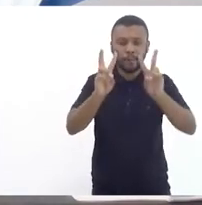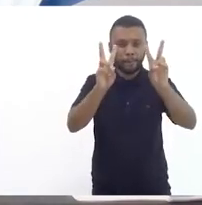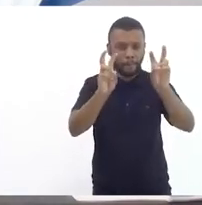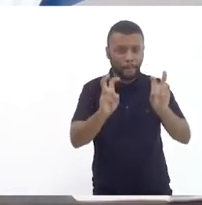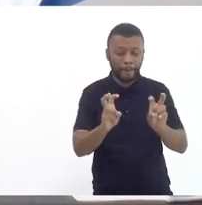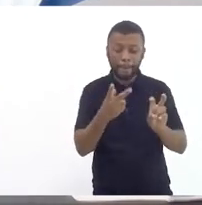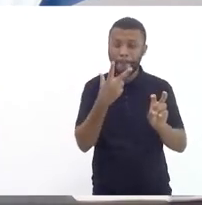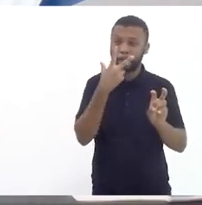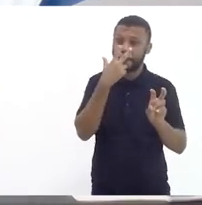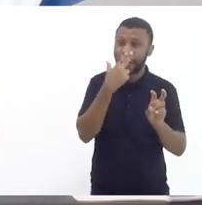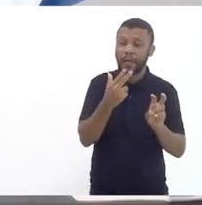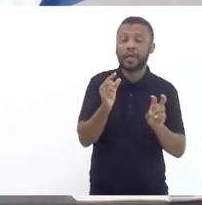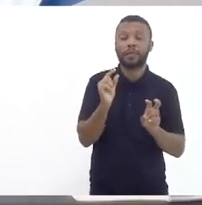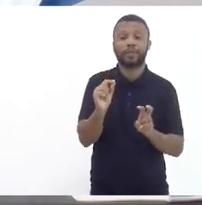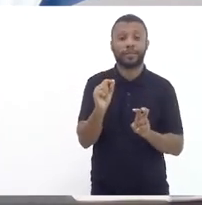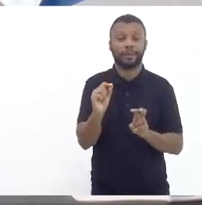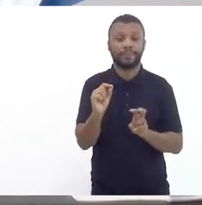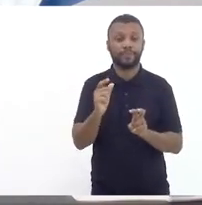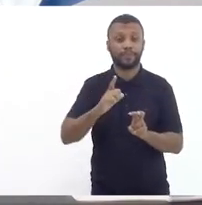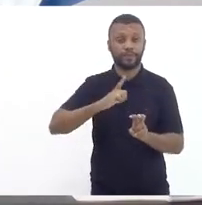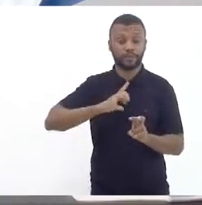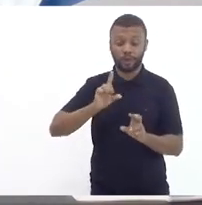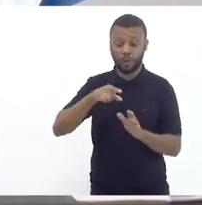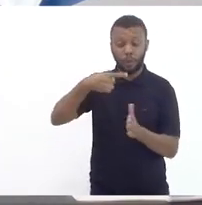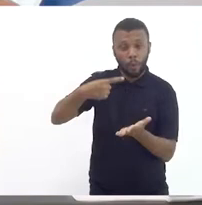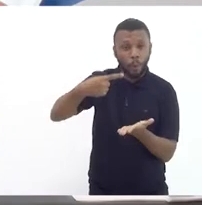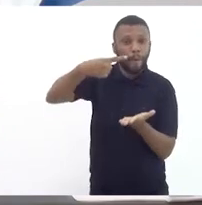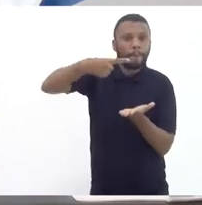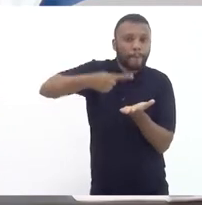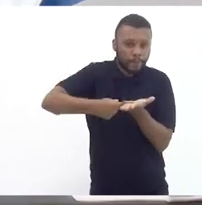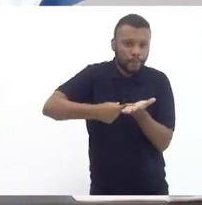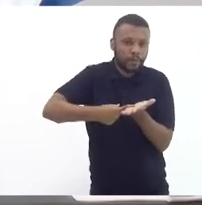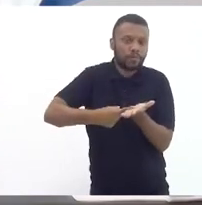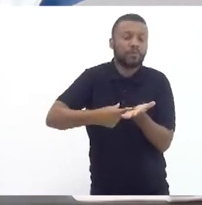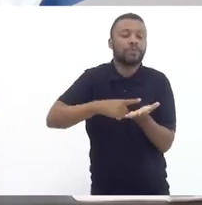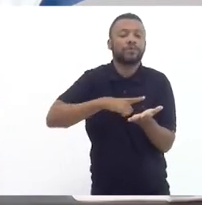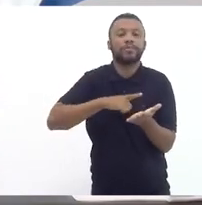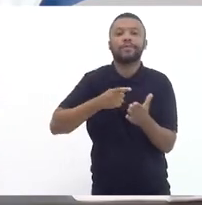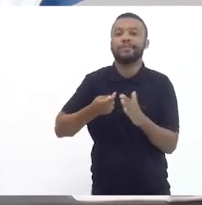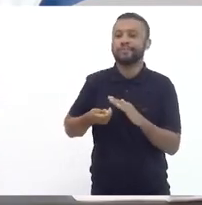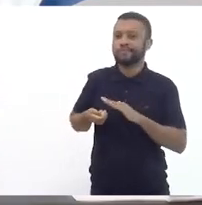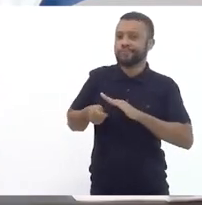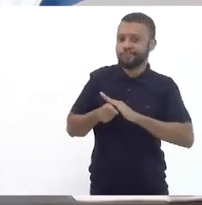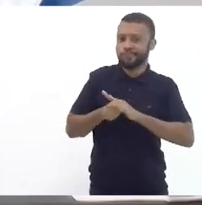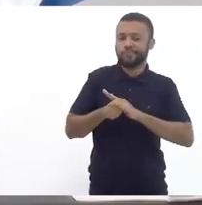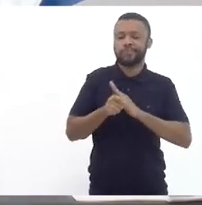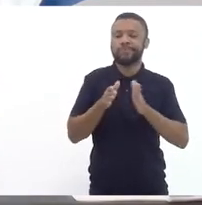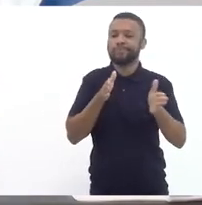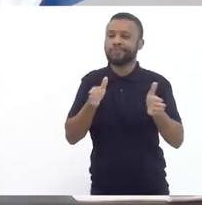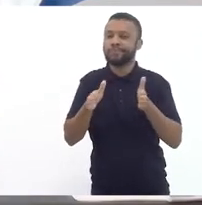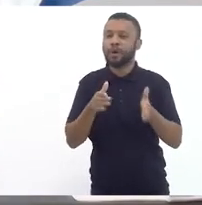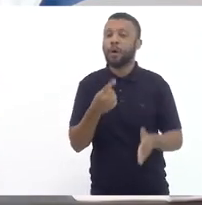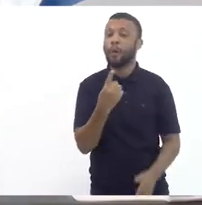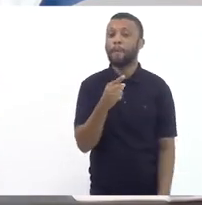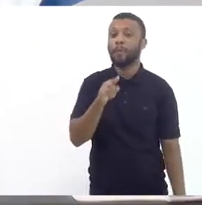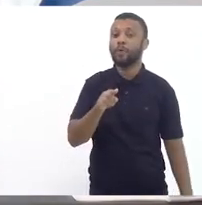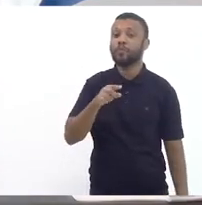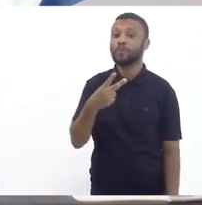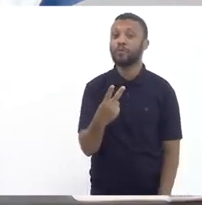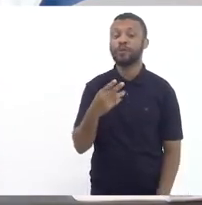salvo engano, havia um compromisso de investimento na casa de 1,2 bilhão de